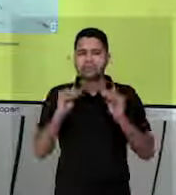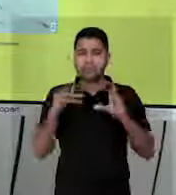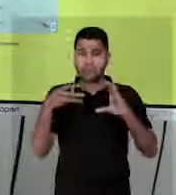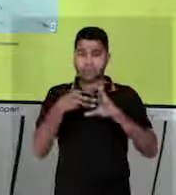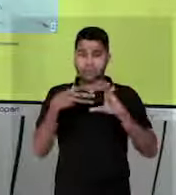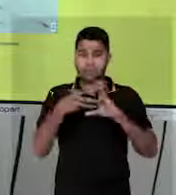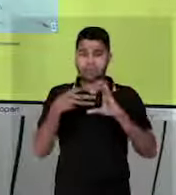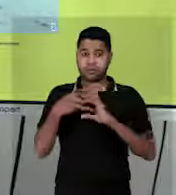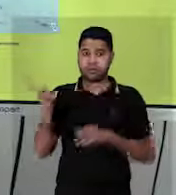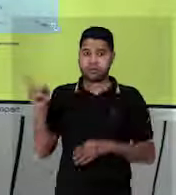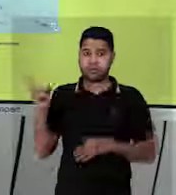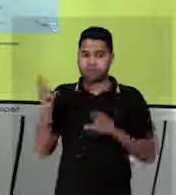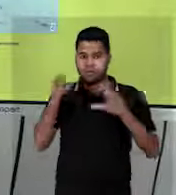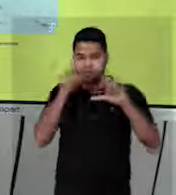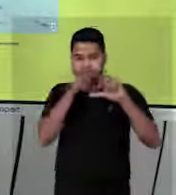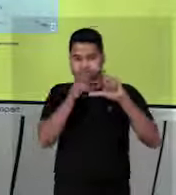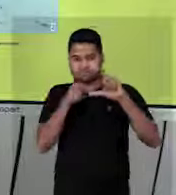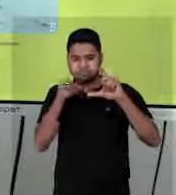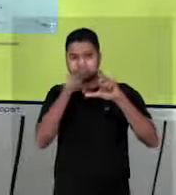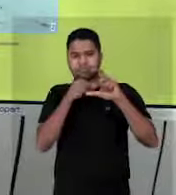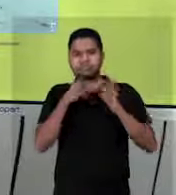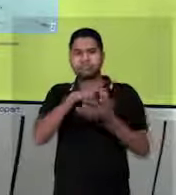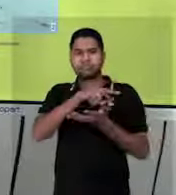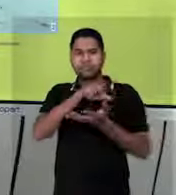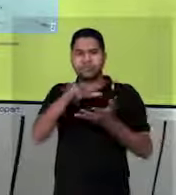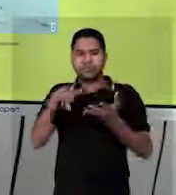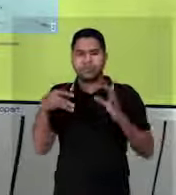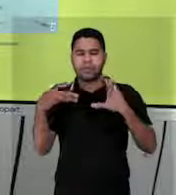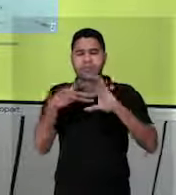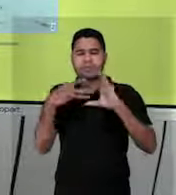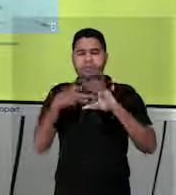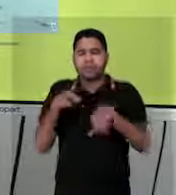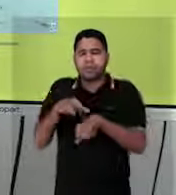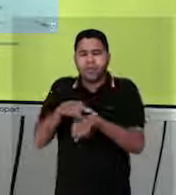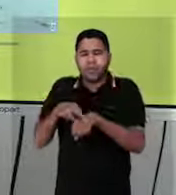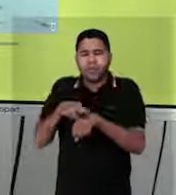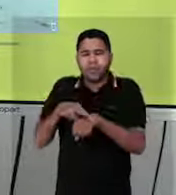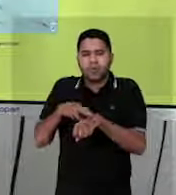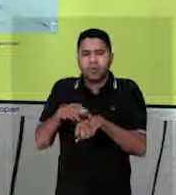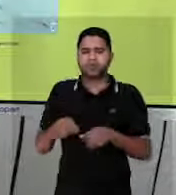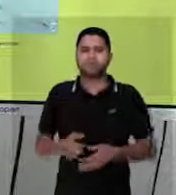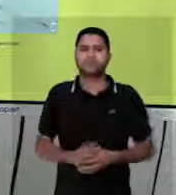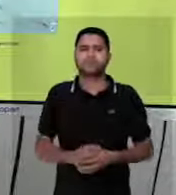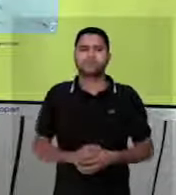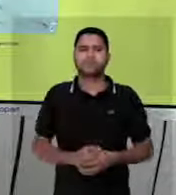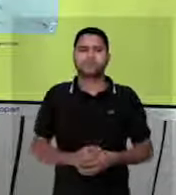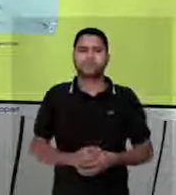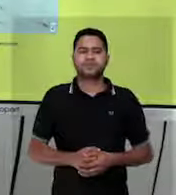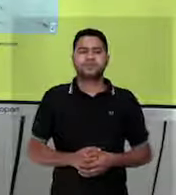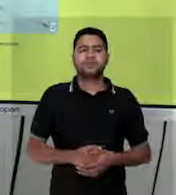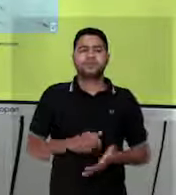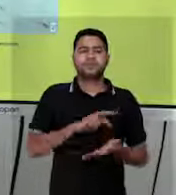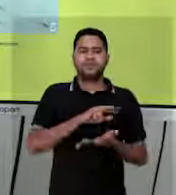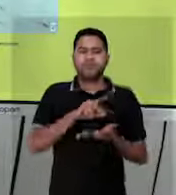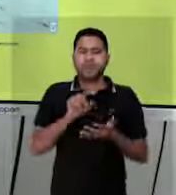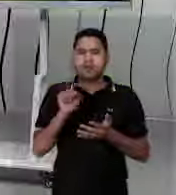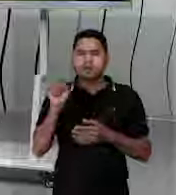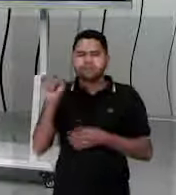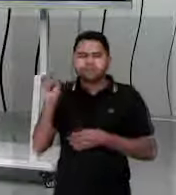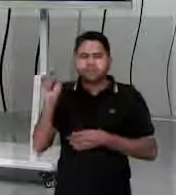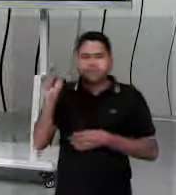tá, gente? É o núcleo dela aqui, várias células em roxinho. E aí, quando eu tenho vários